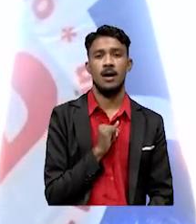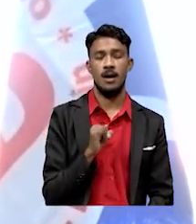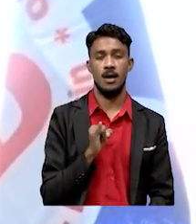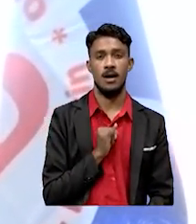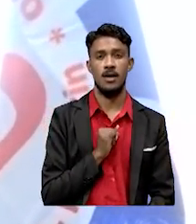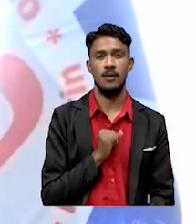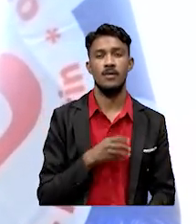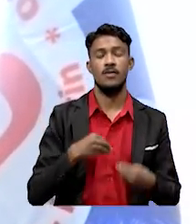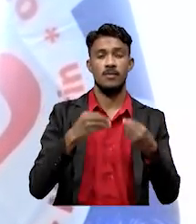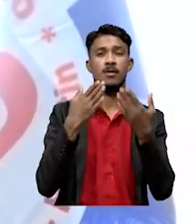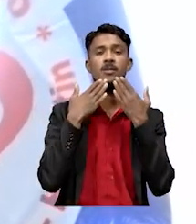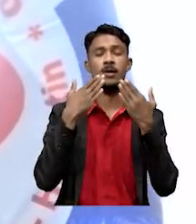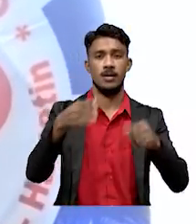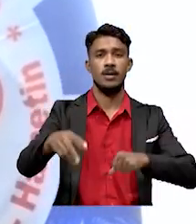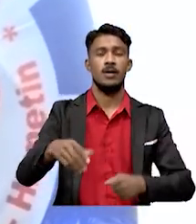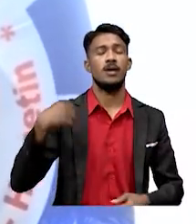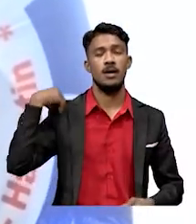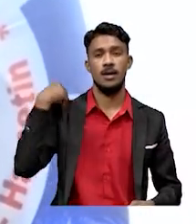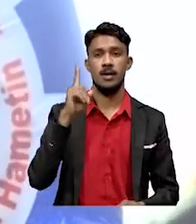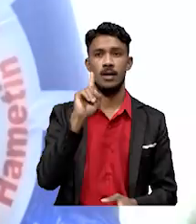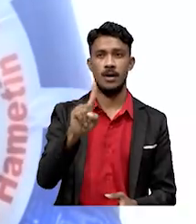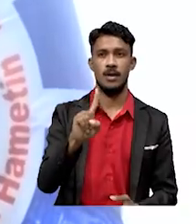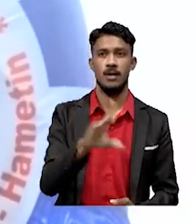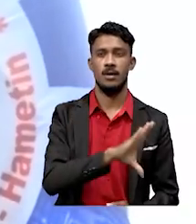signifika itu yang kandidat itu ide ini